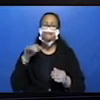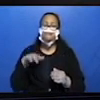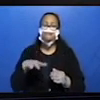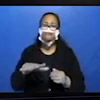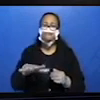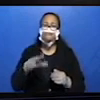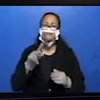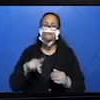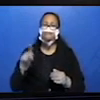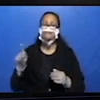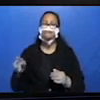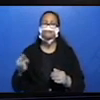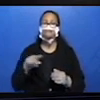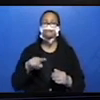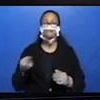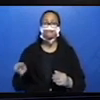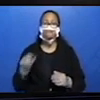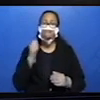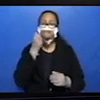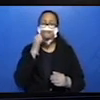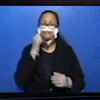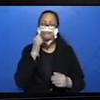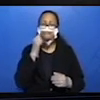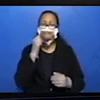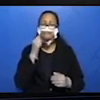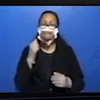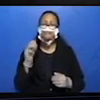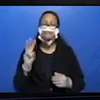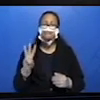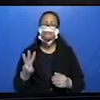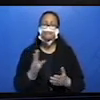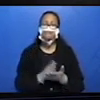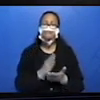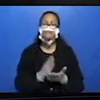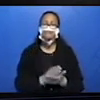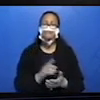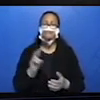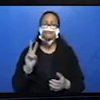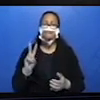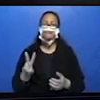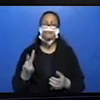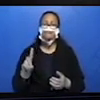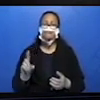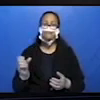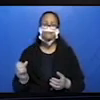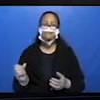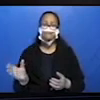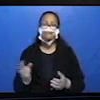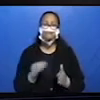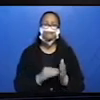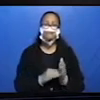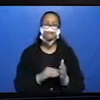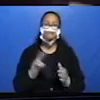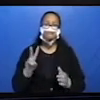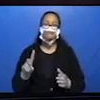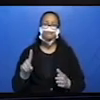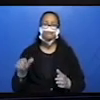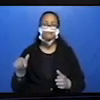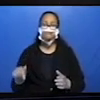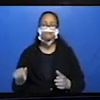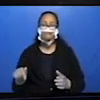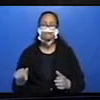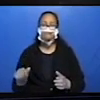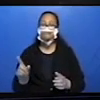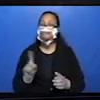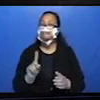Você é o cientista 3, página 216, 217. nós não vamos fazer. Esse precisa de